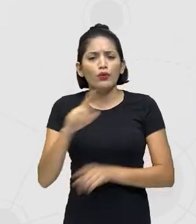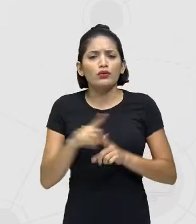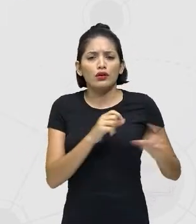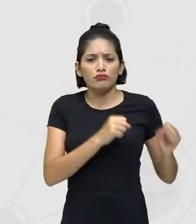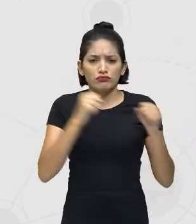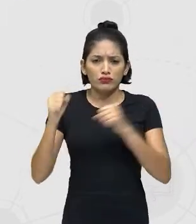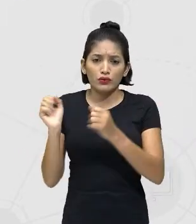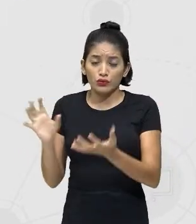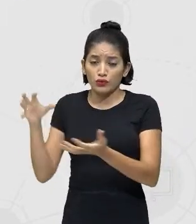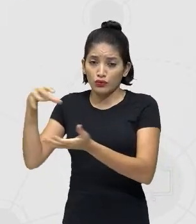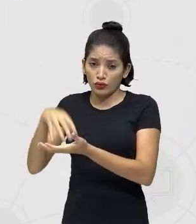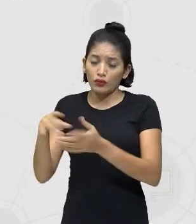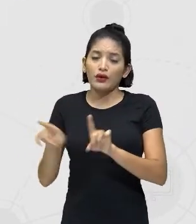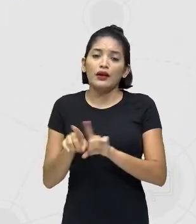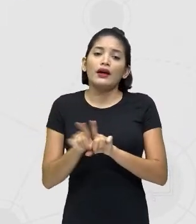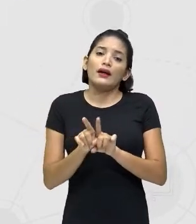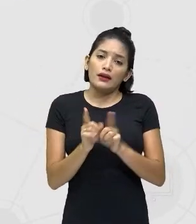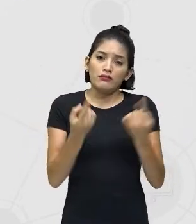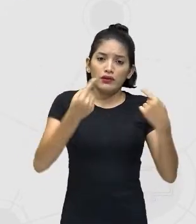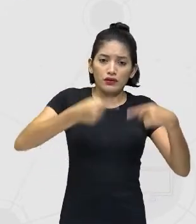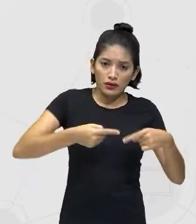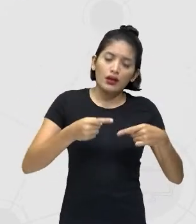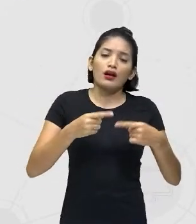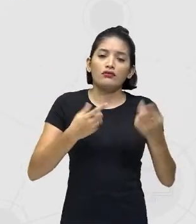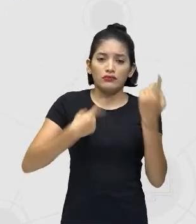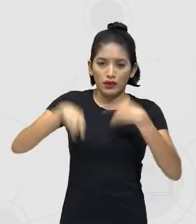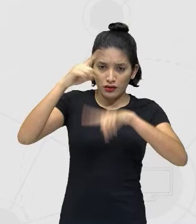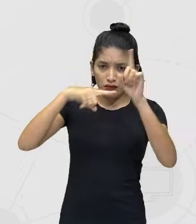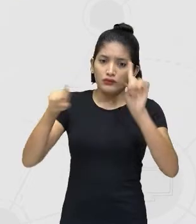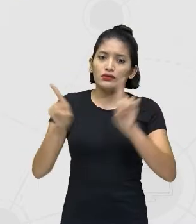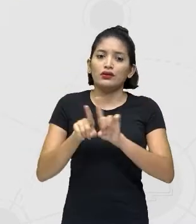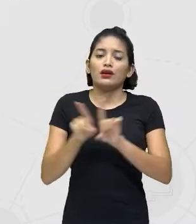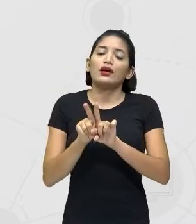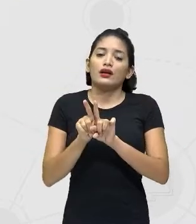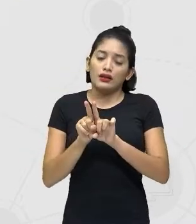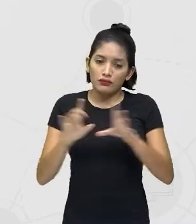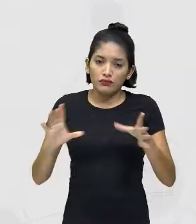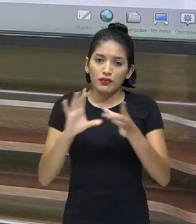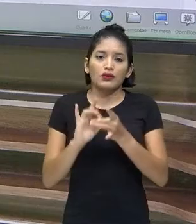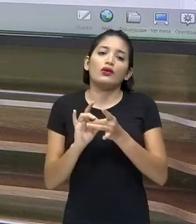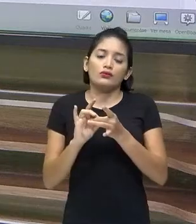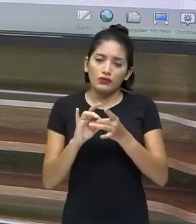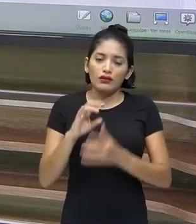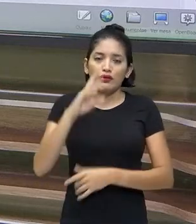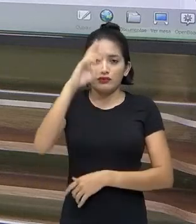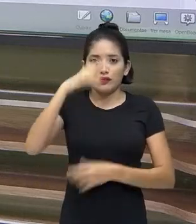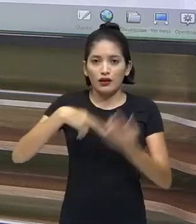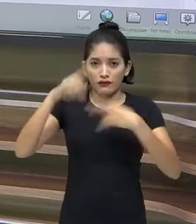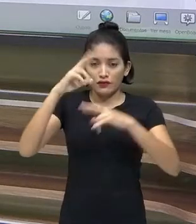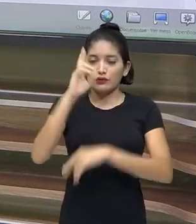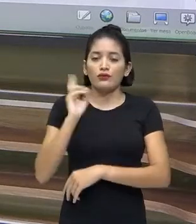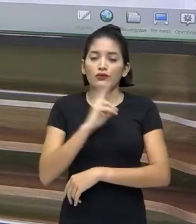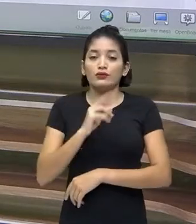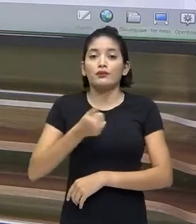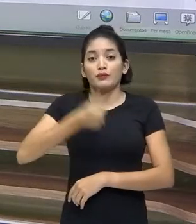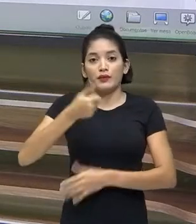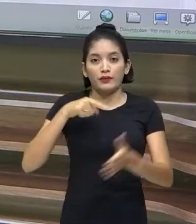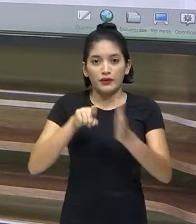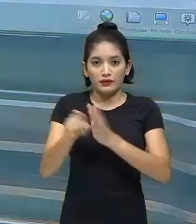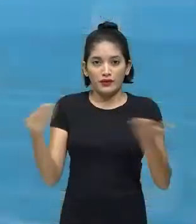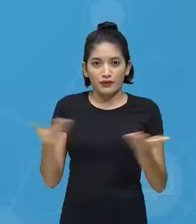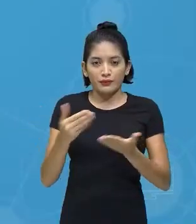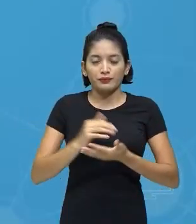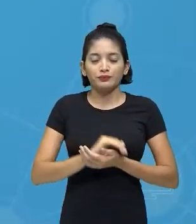pelos bolcheviques, a defesa da Revolução e a consolidação da Revolução, certo? E nós já vamos chamar nossa primeira questão. Vamos lá, então?